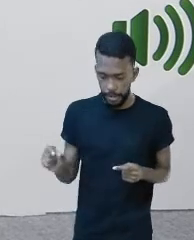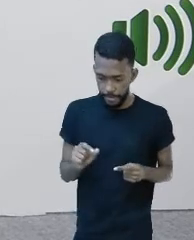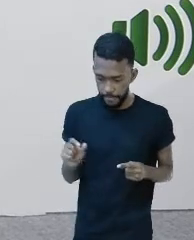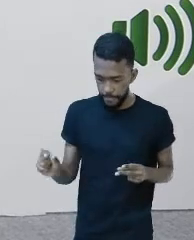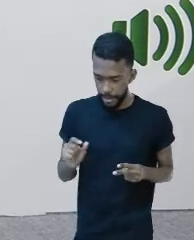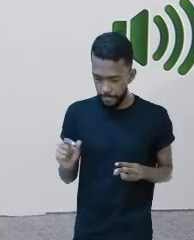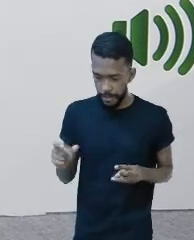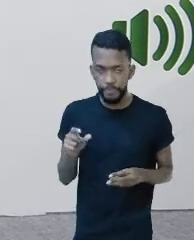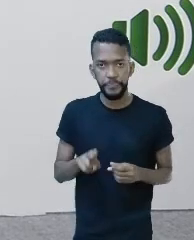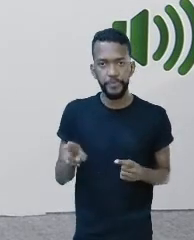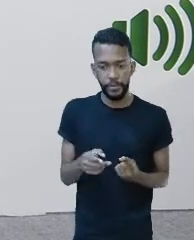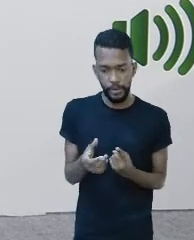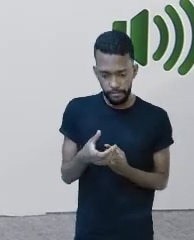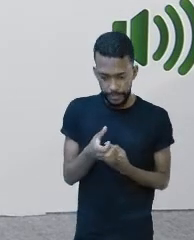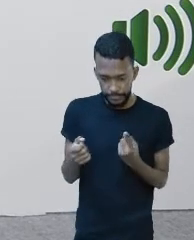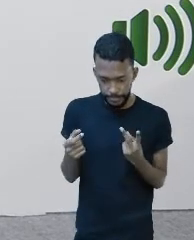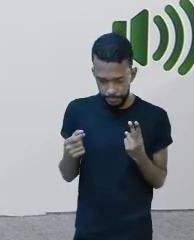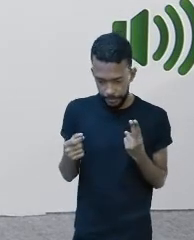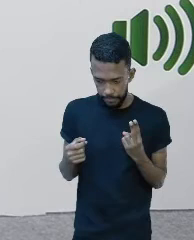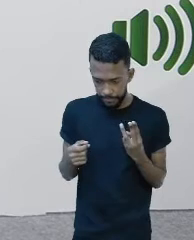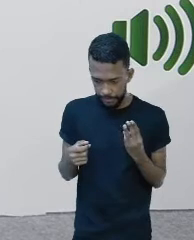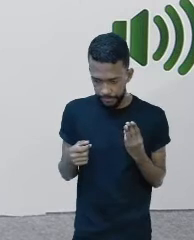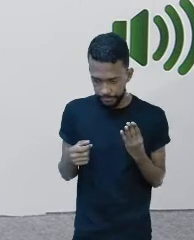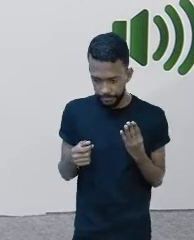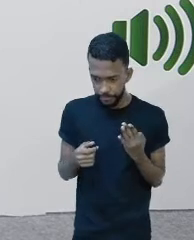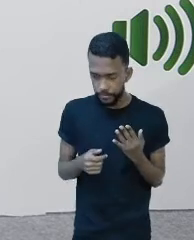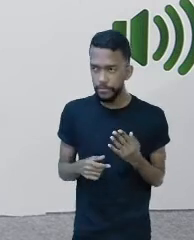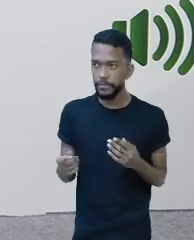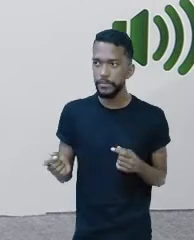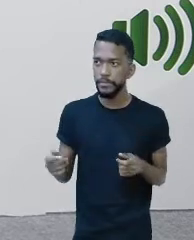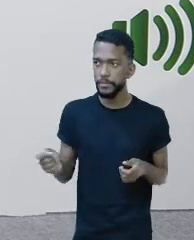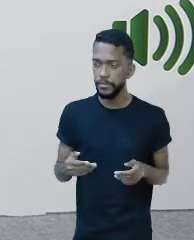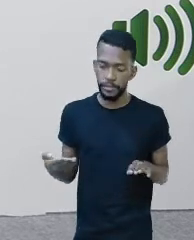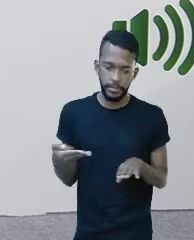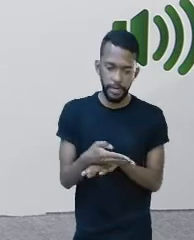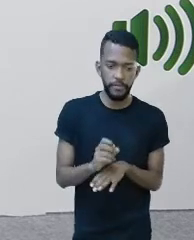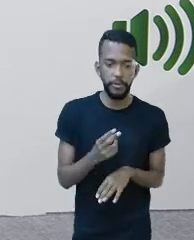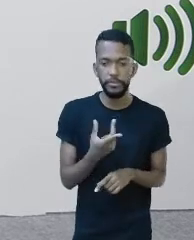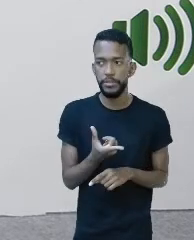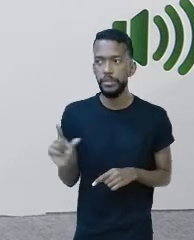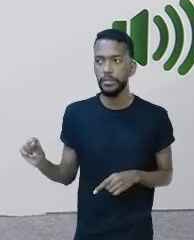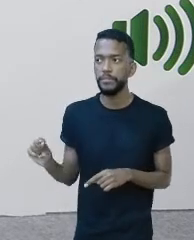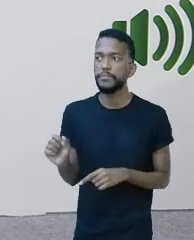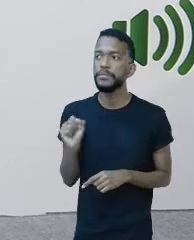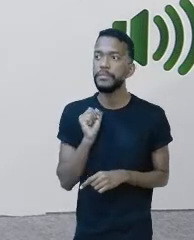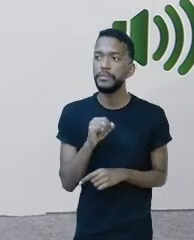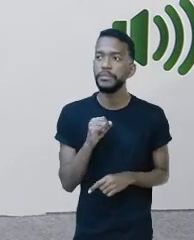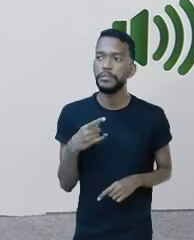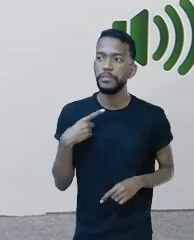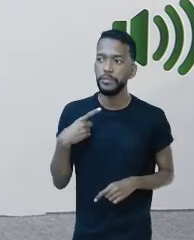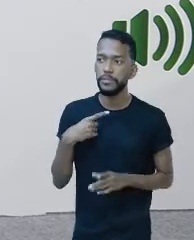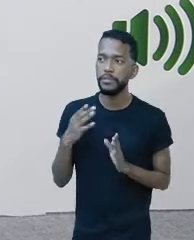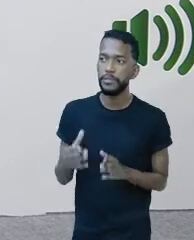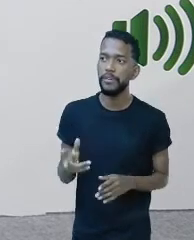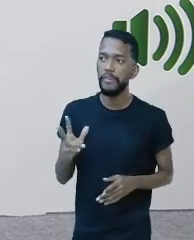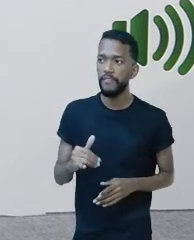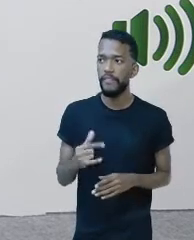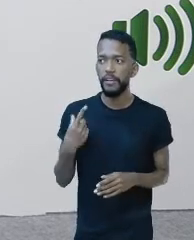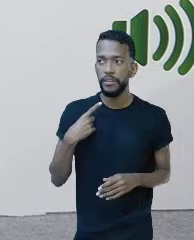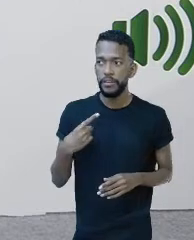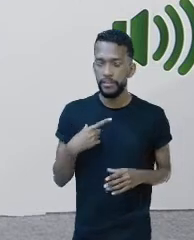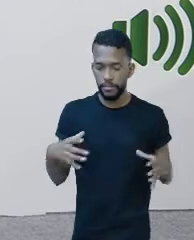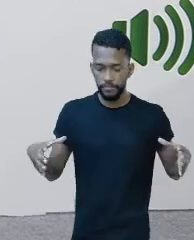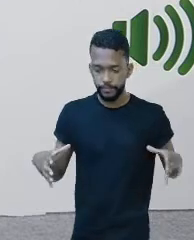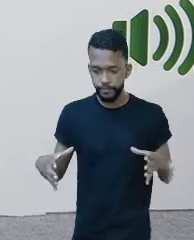usavam gravetos para marcar a quantidade de animais que entrava ou saía. Por exemplo, se ele iria levar para o pasto, ele